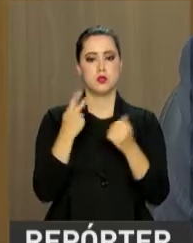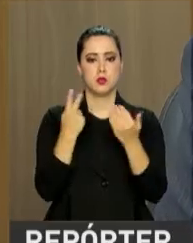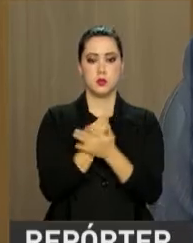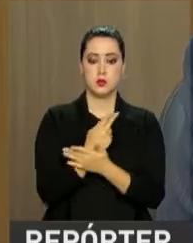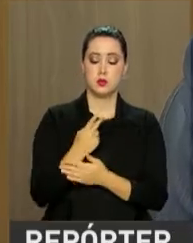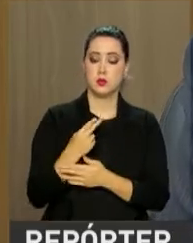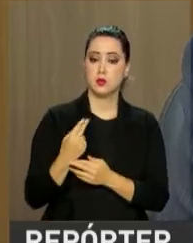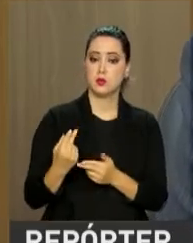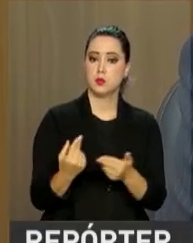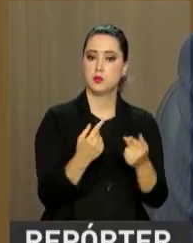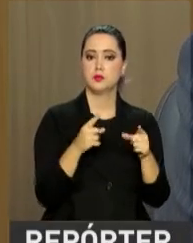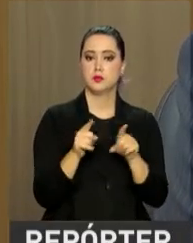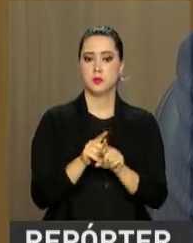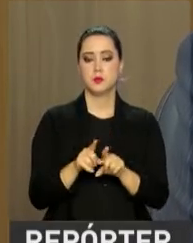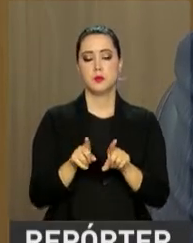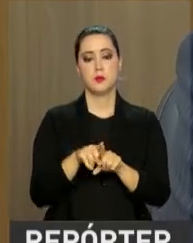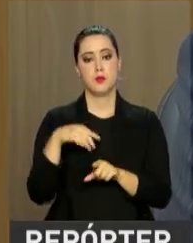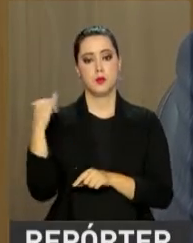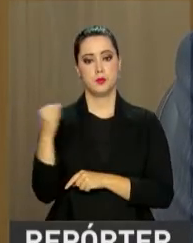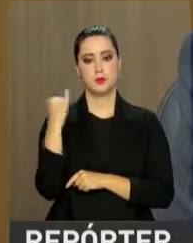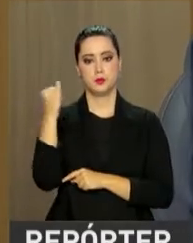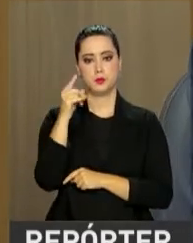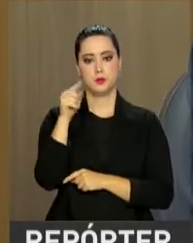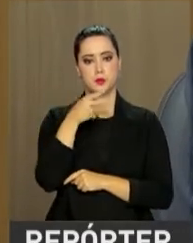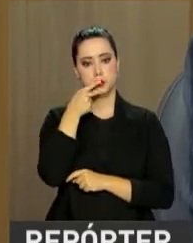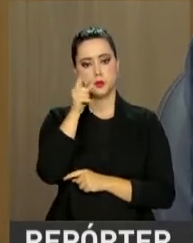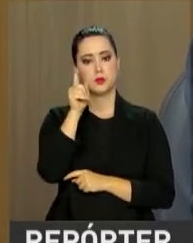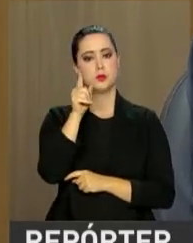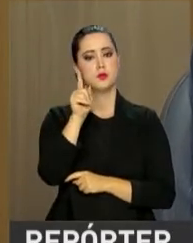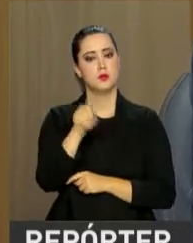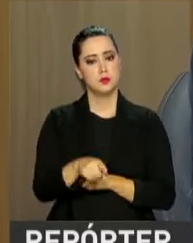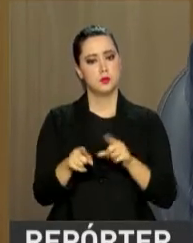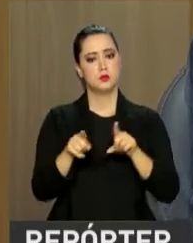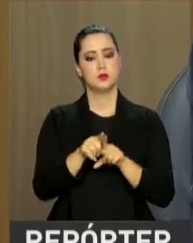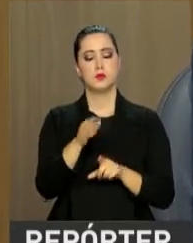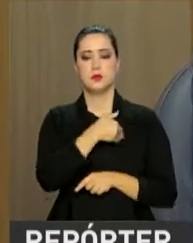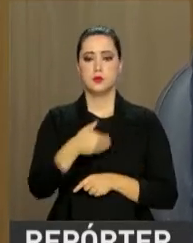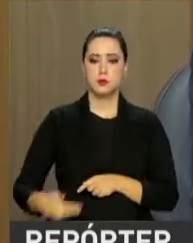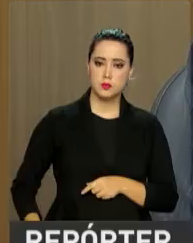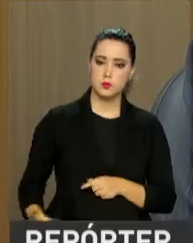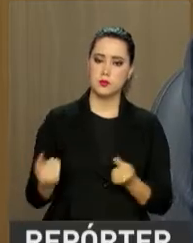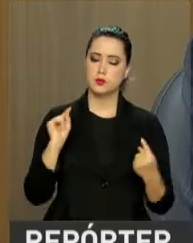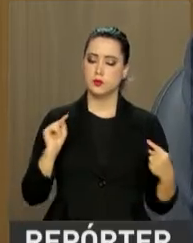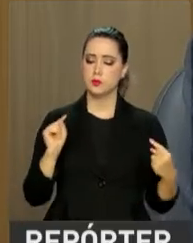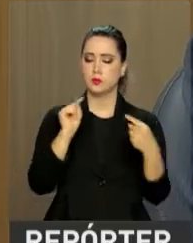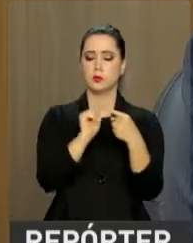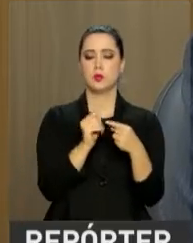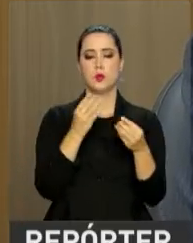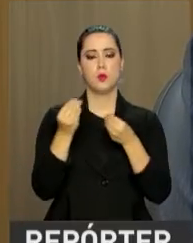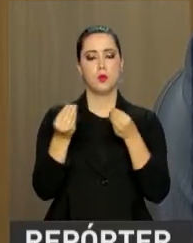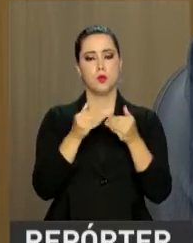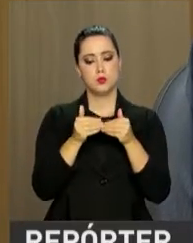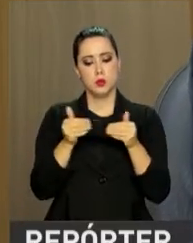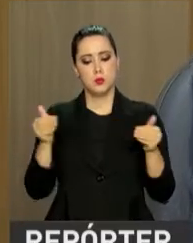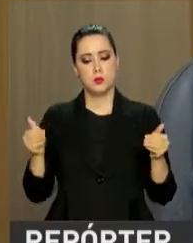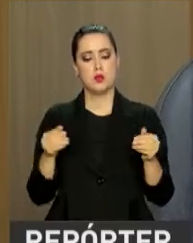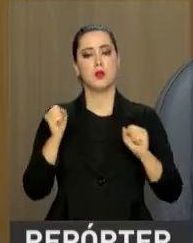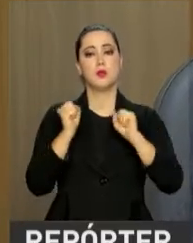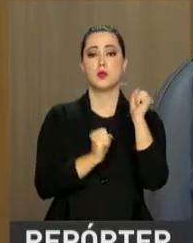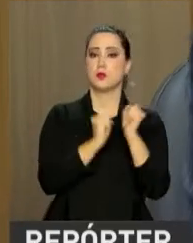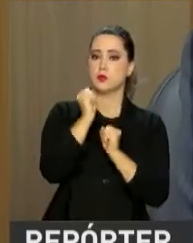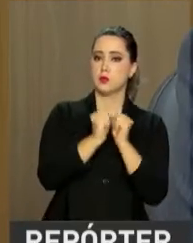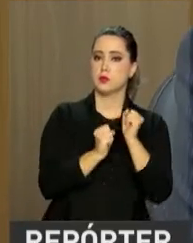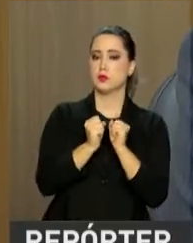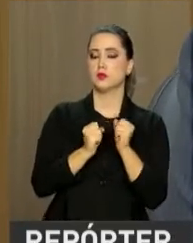além disso é importante eh eh aos a que o foco do governo sempre assim como ampliar a capacidade produtiva do estado